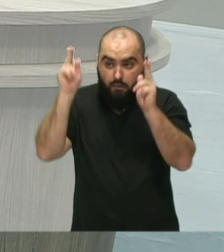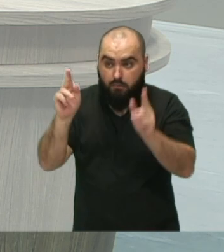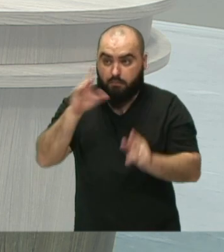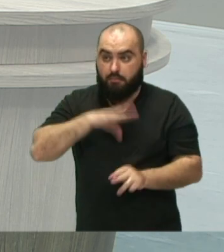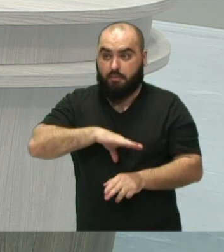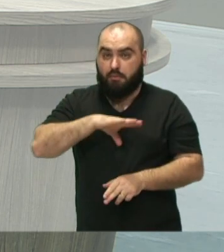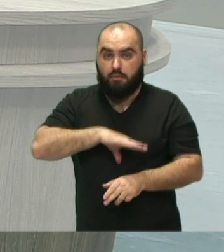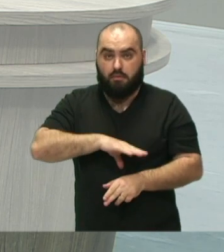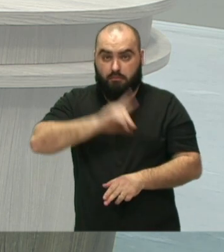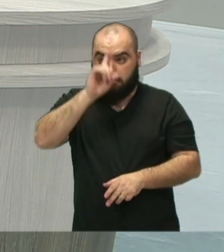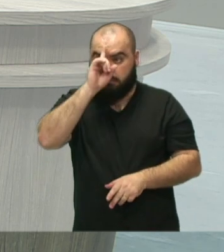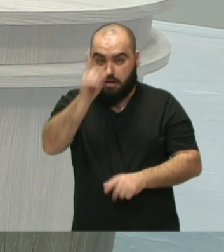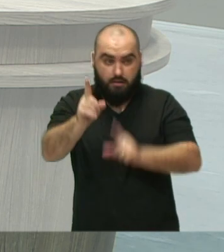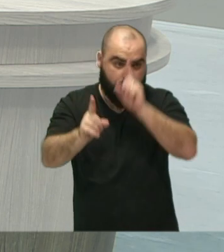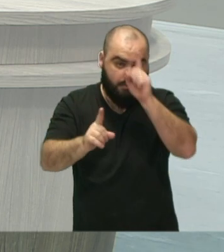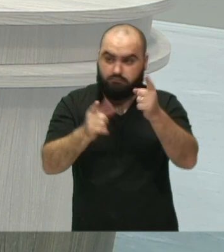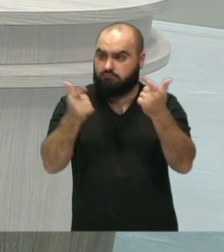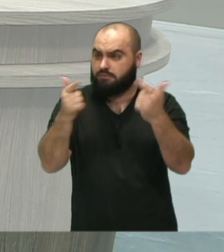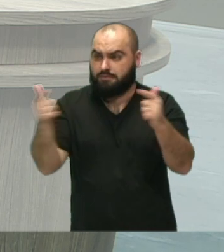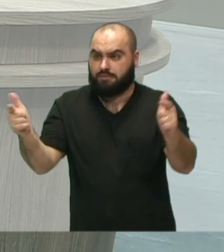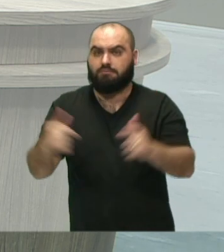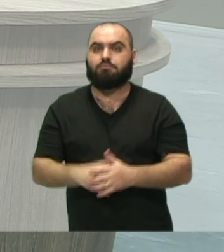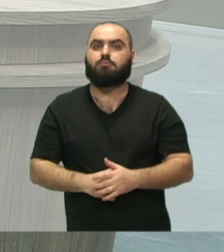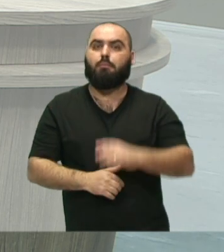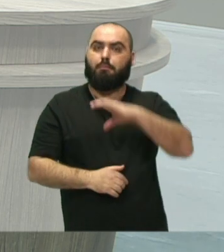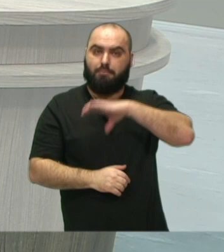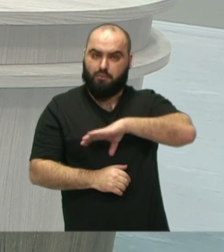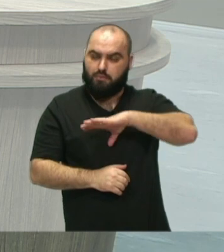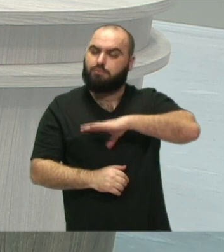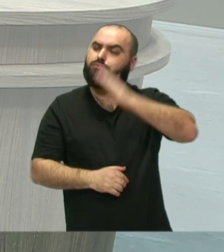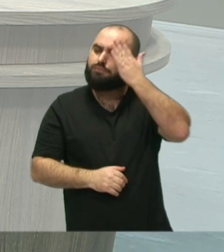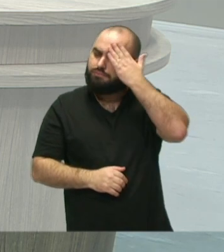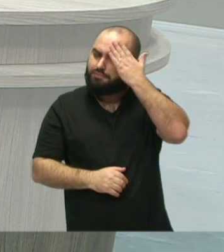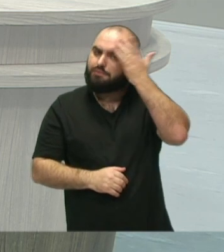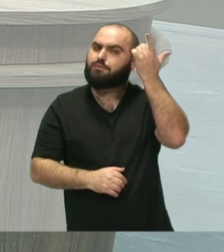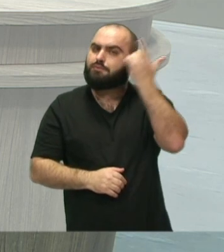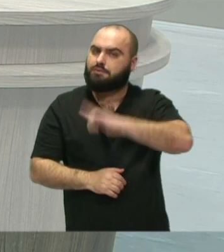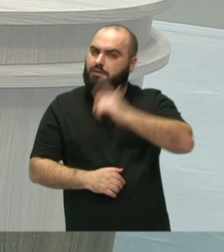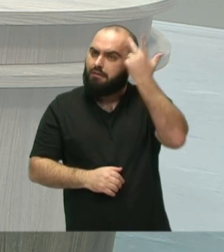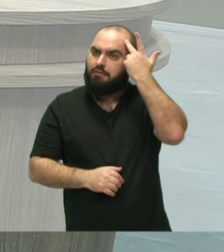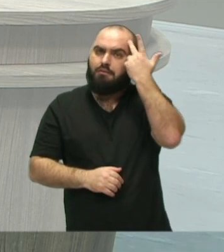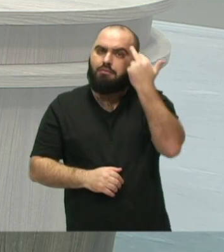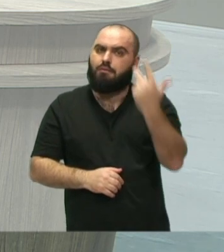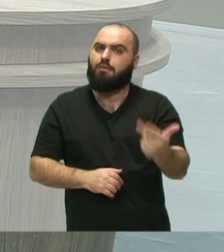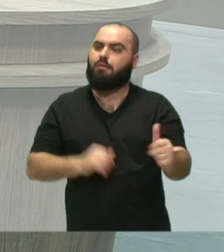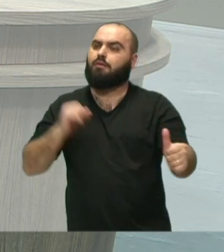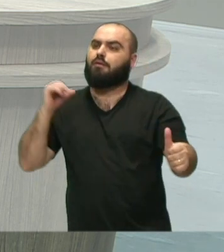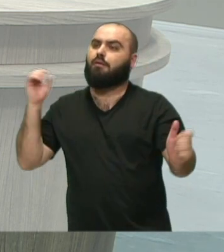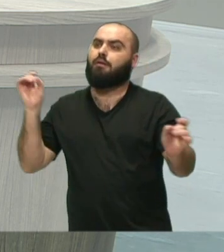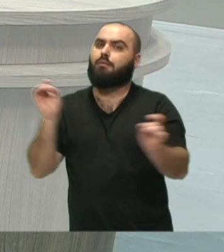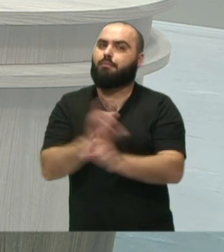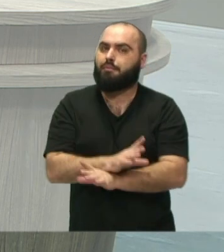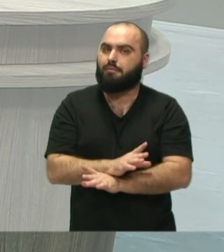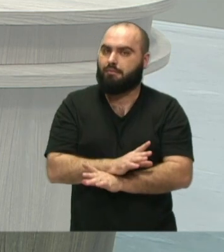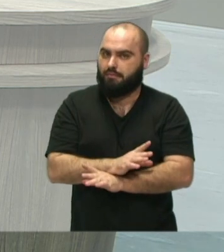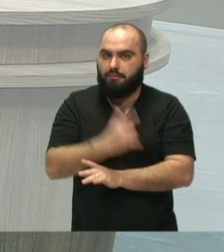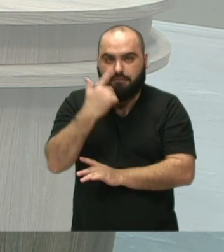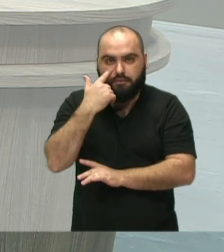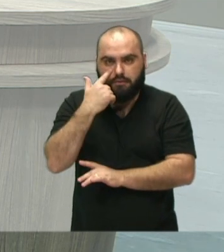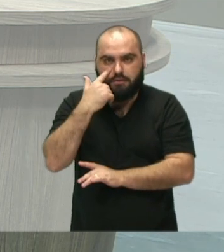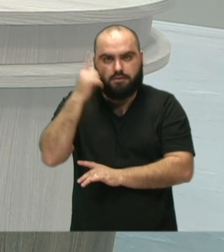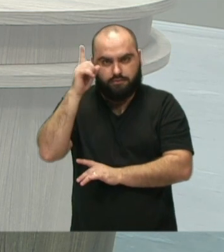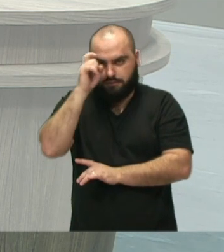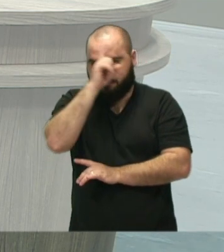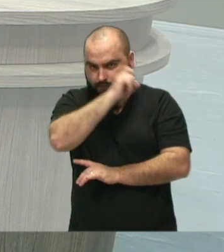capacidade de comando e de divisão. Então, Portugal soube exatamente como agir para diluir a história, como se aquela nação... E pode ver que é muito difícil